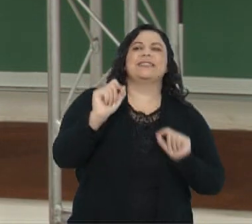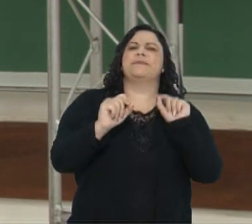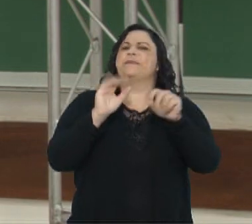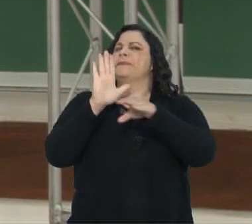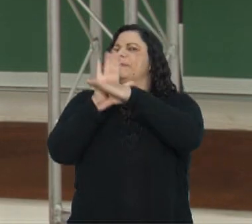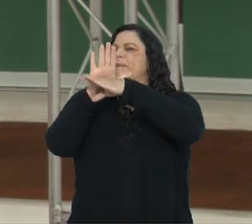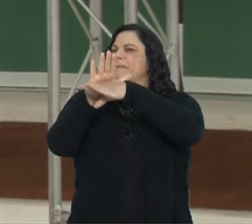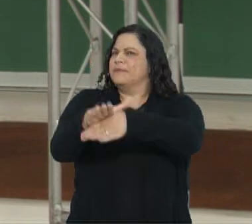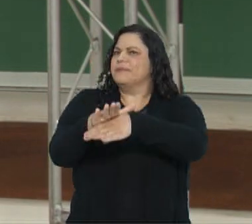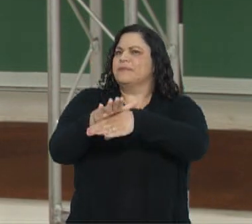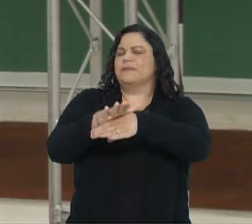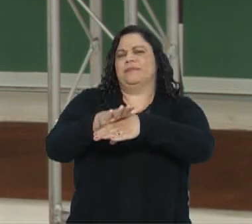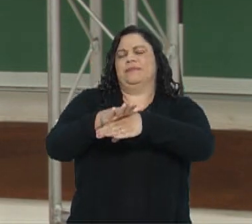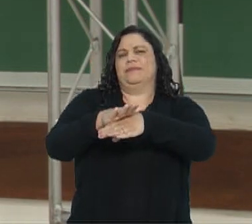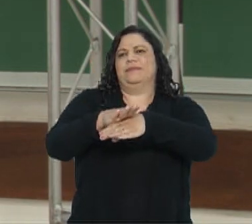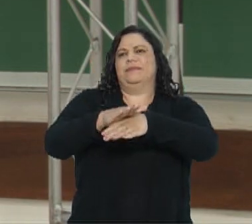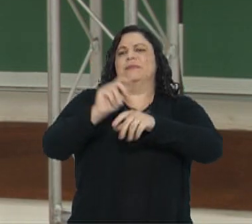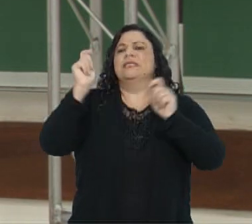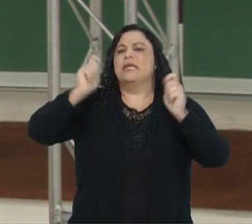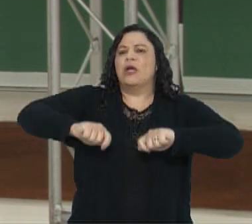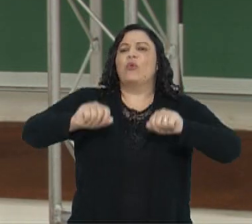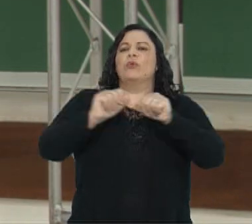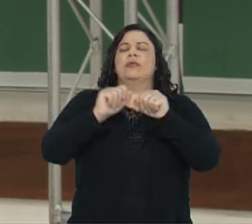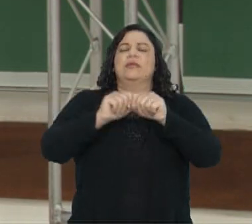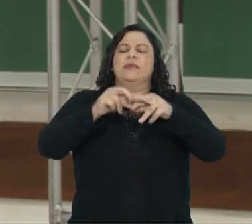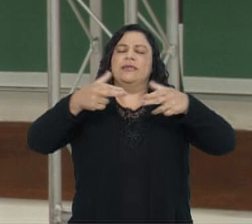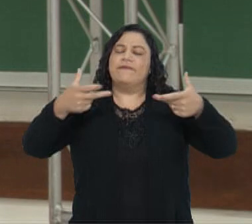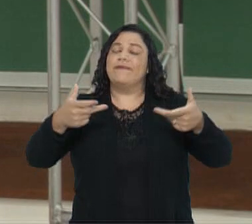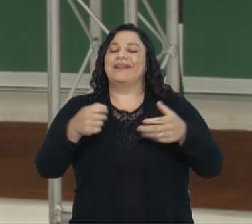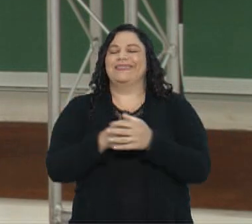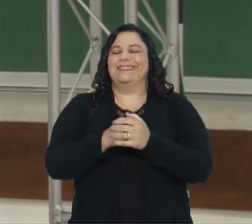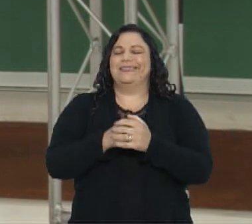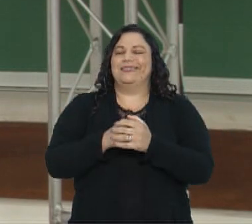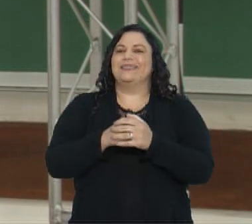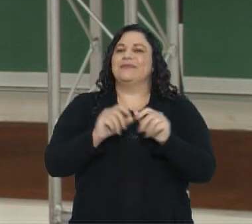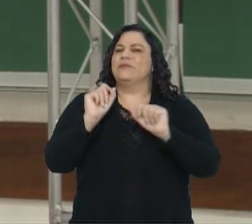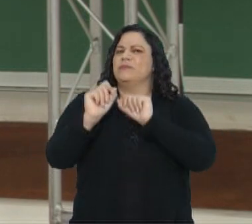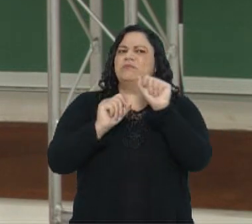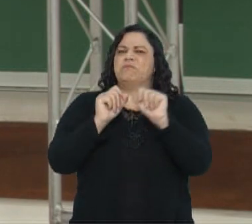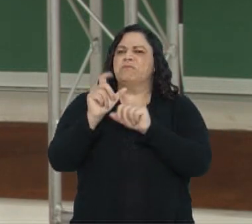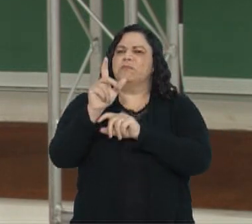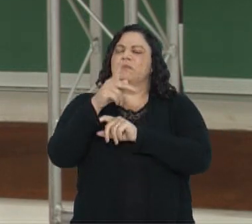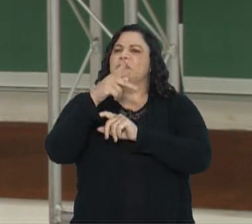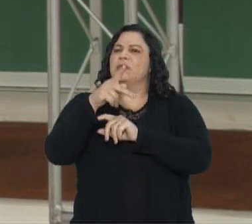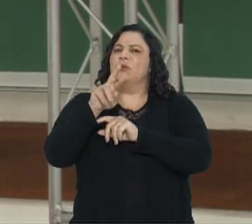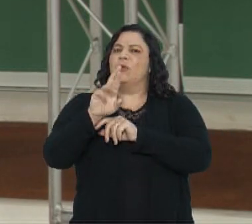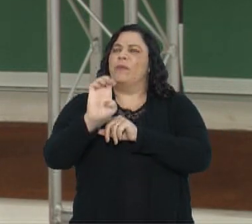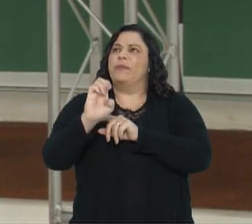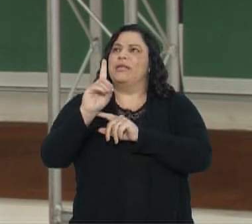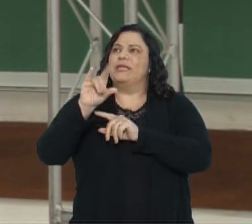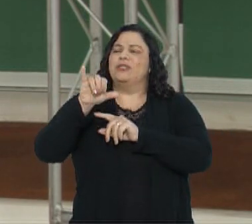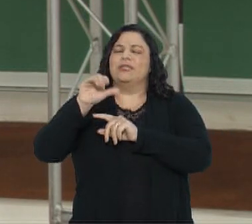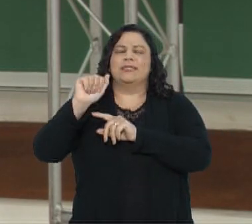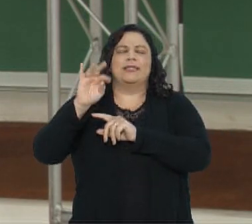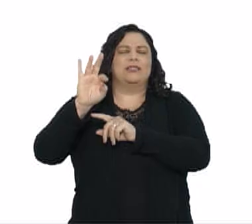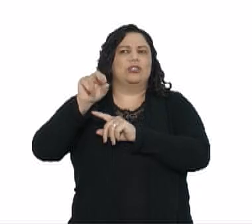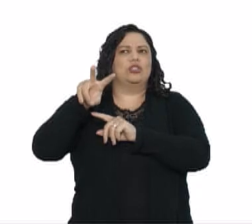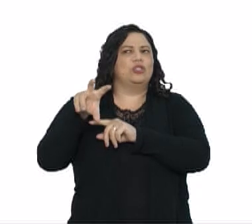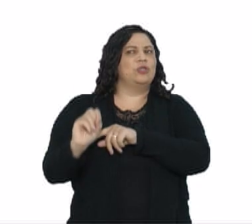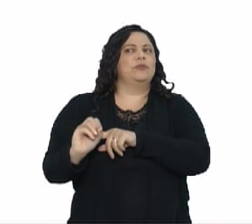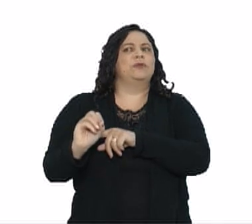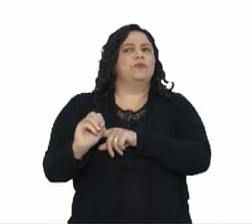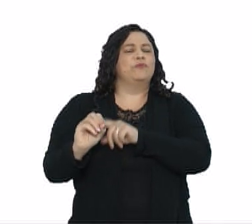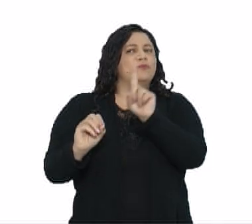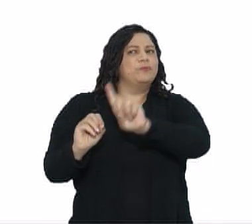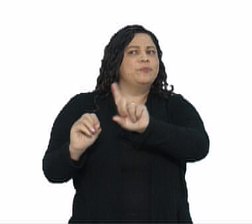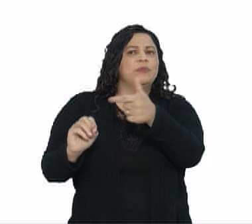E não tem ali um predicativo, né? Se não tem predicativo, verbal. A palavra